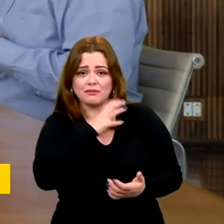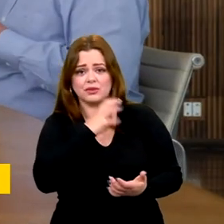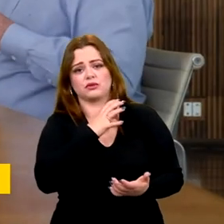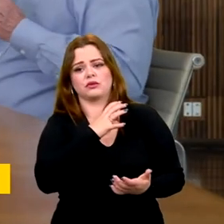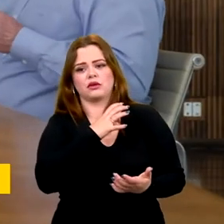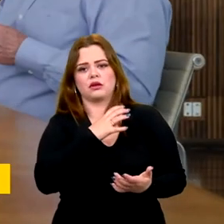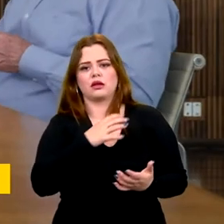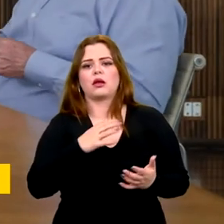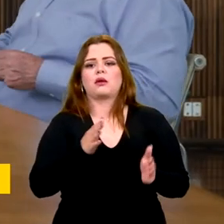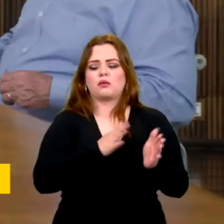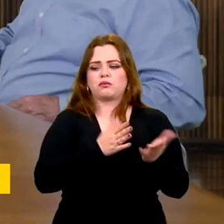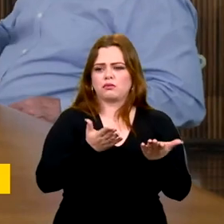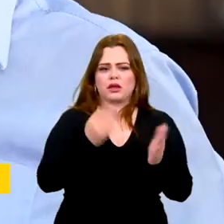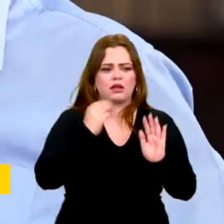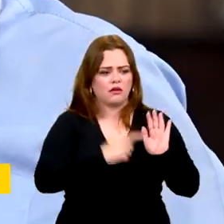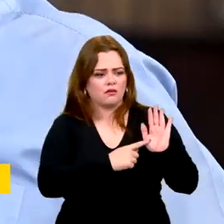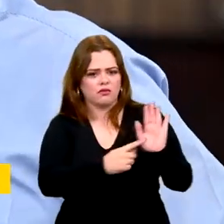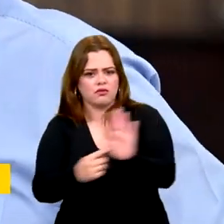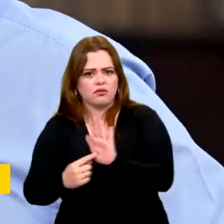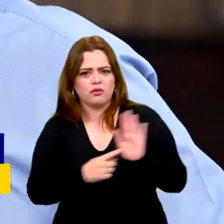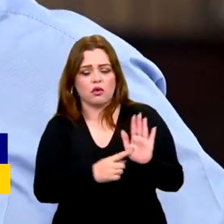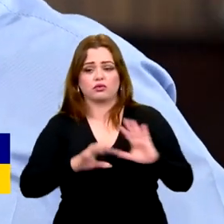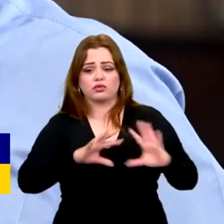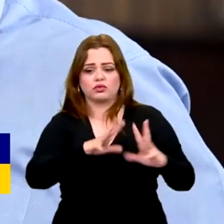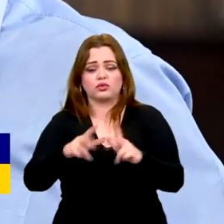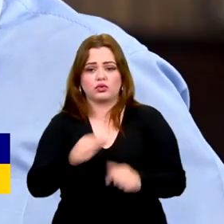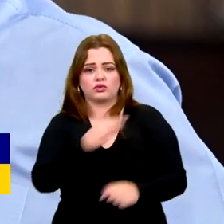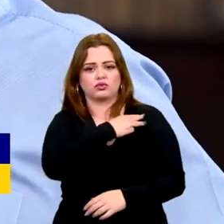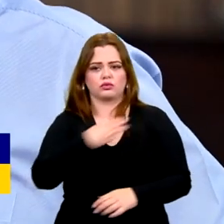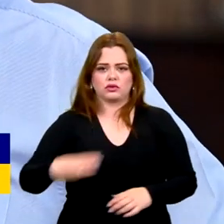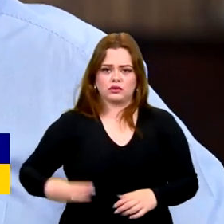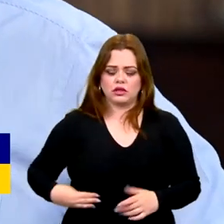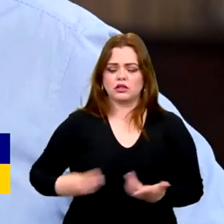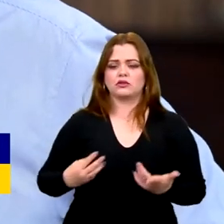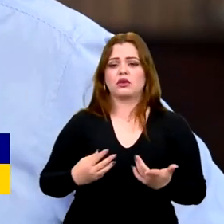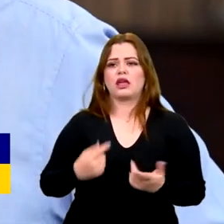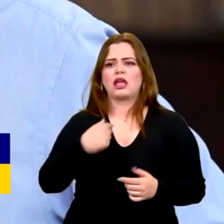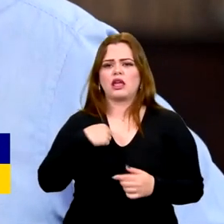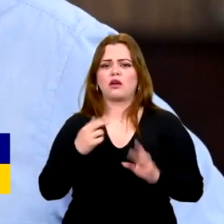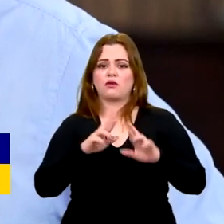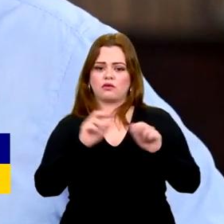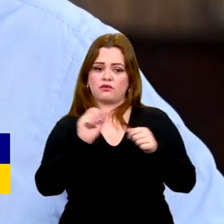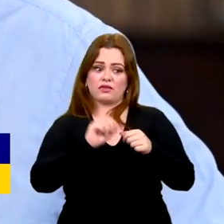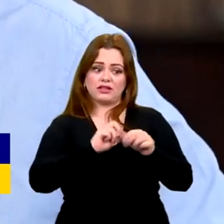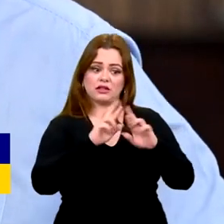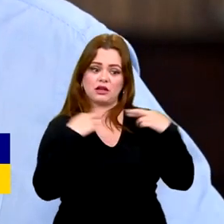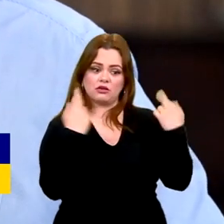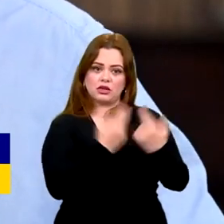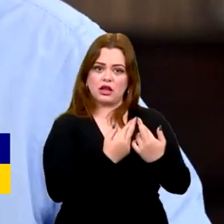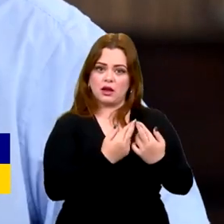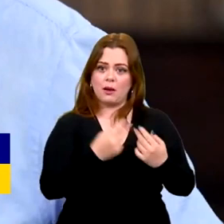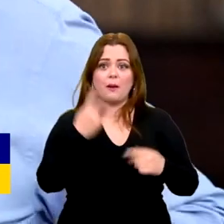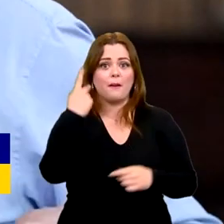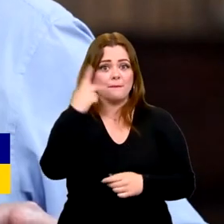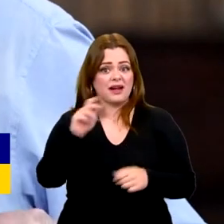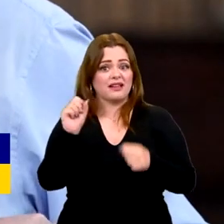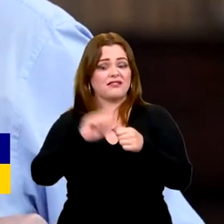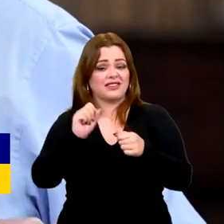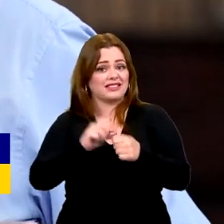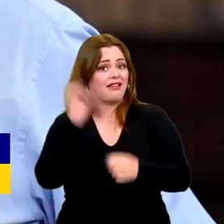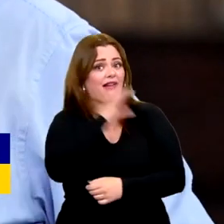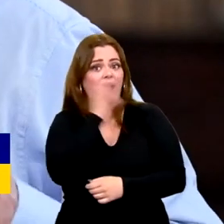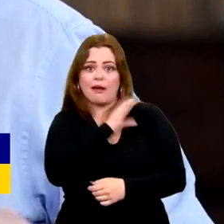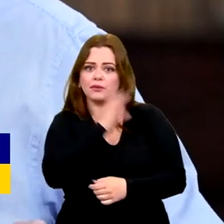quinta-feira para cobrar pressa não há tempo a perder não há tempo para conversa